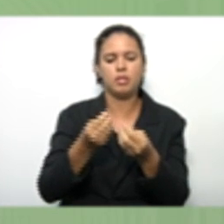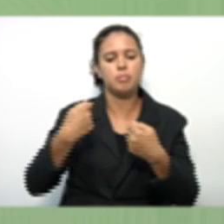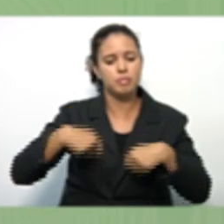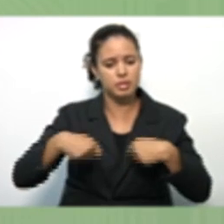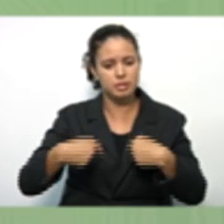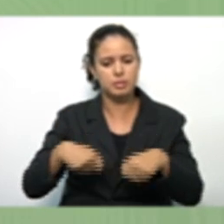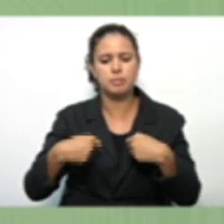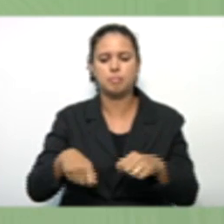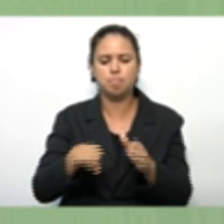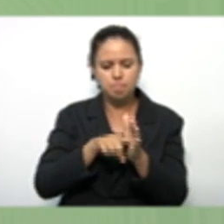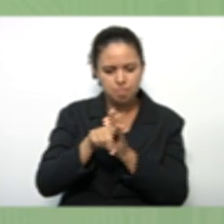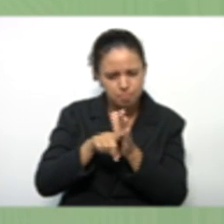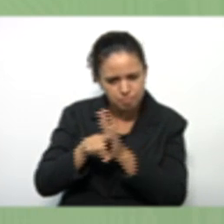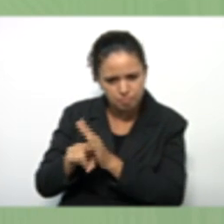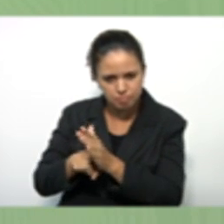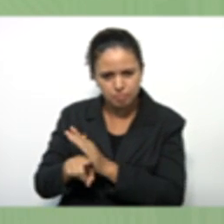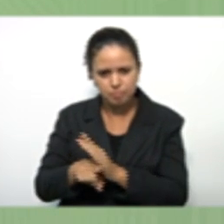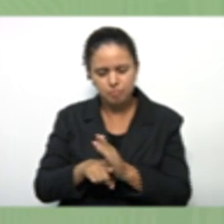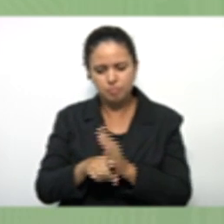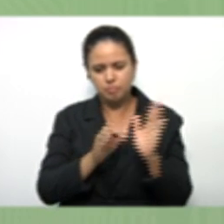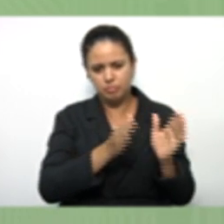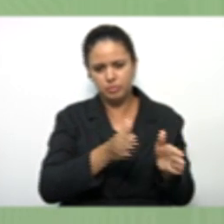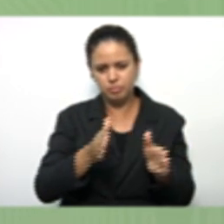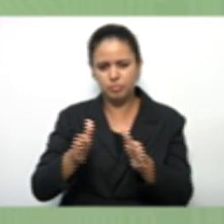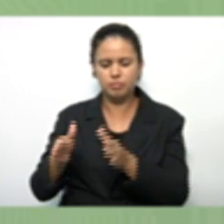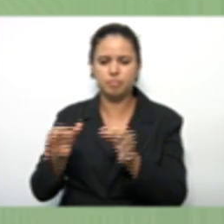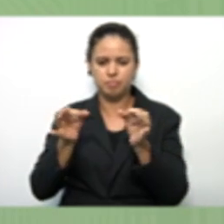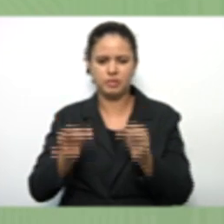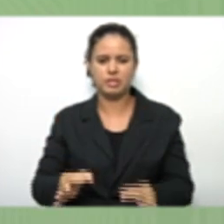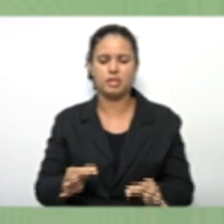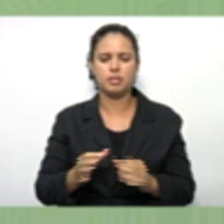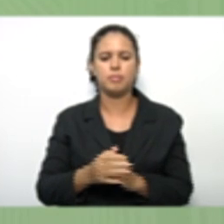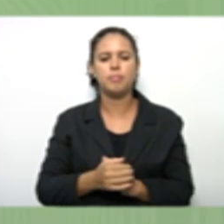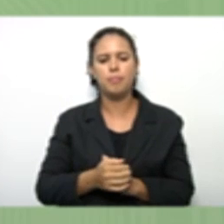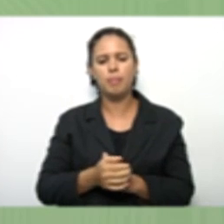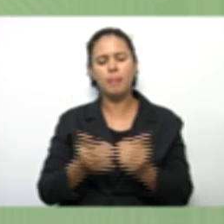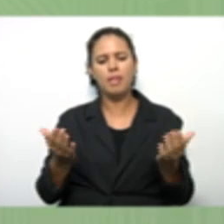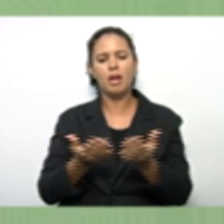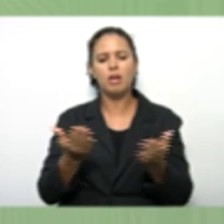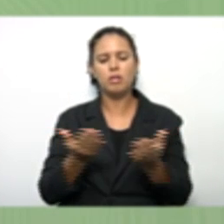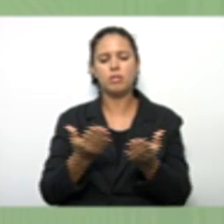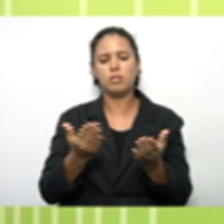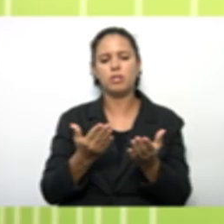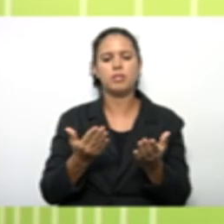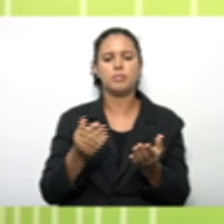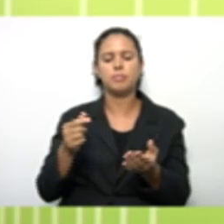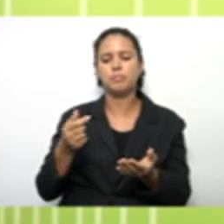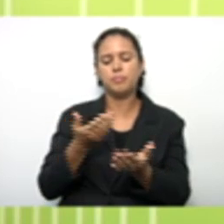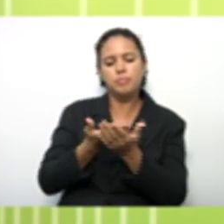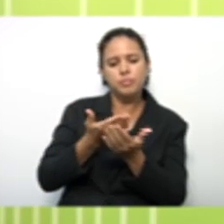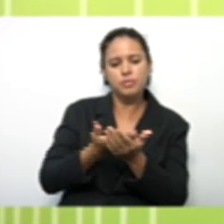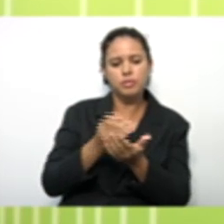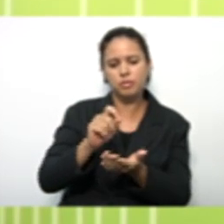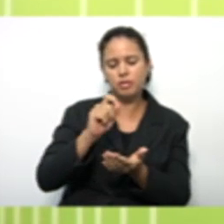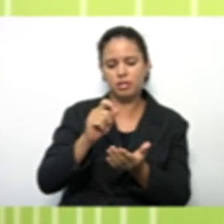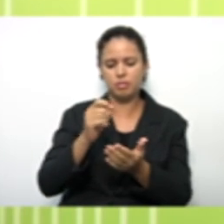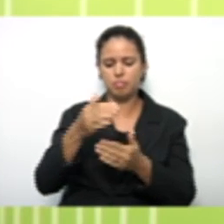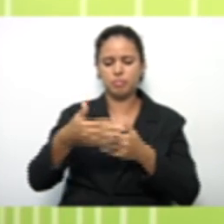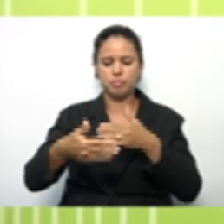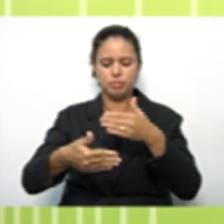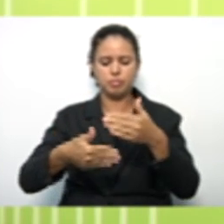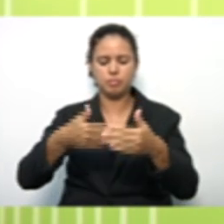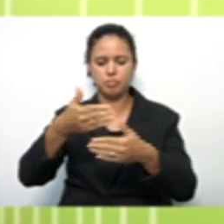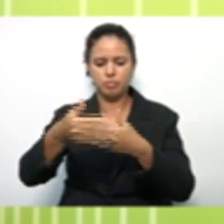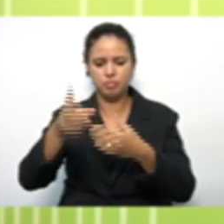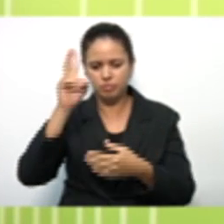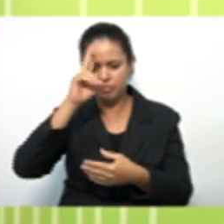contabilidade acontecer. Ok, agora nós vamos para uma externa sobre a evolução histórica da contabilidade.